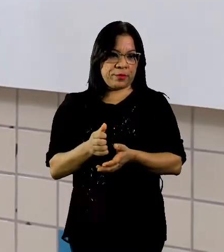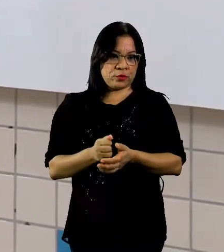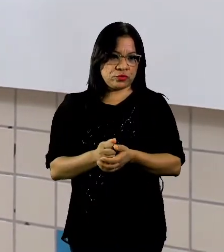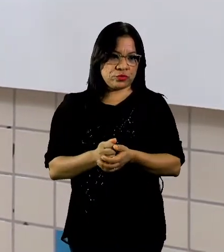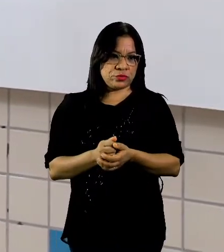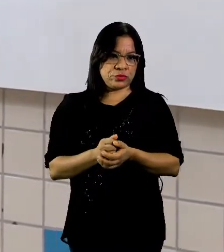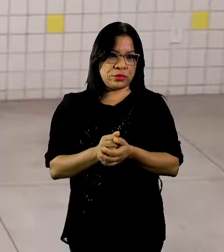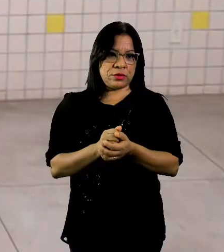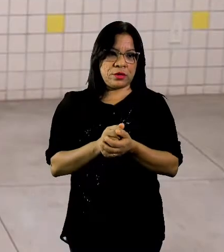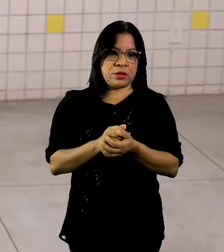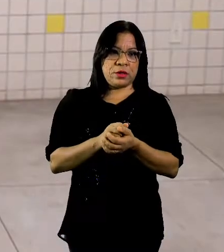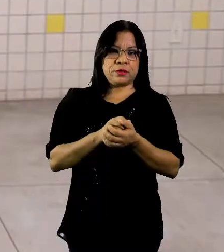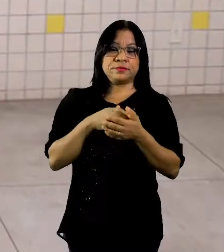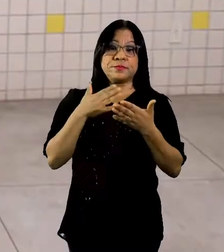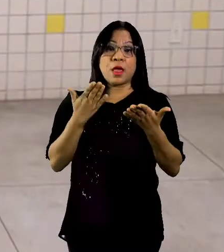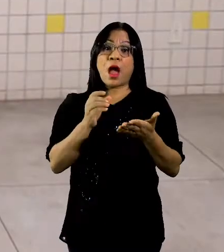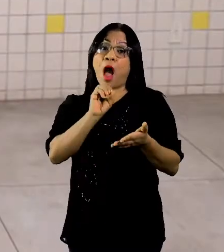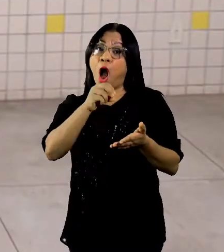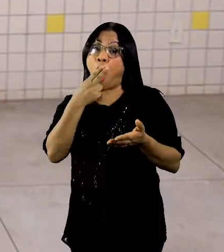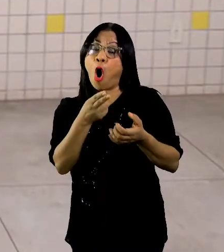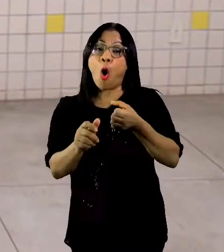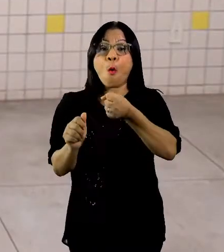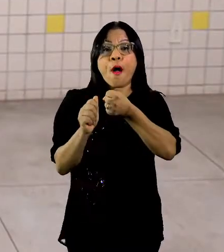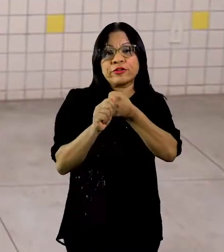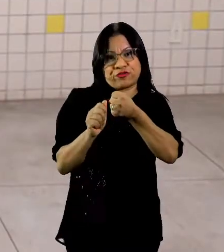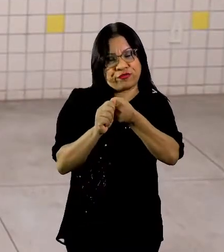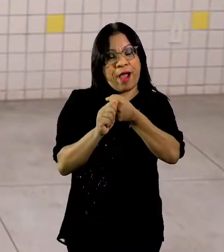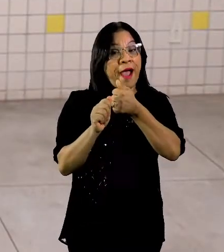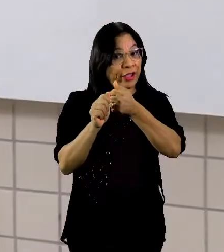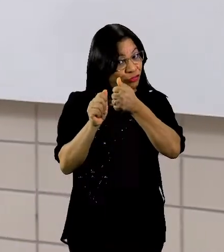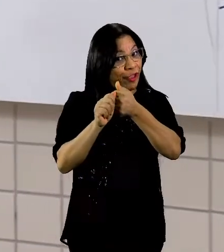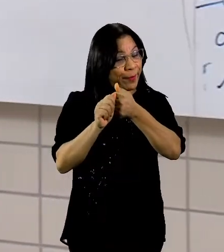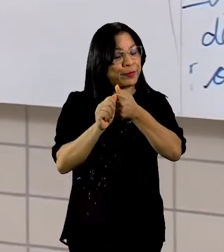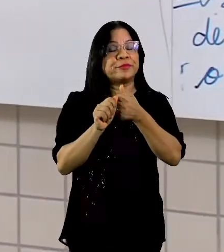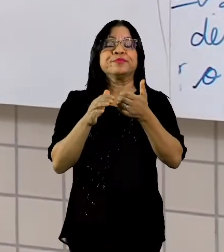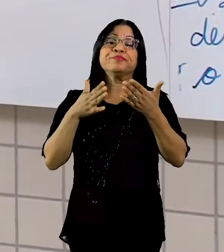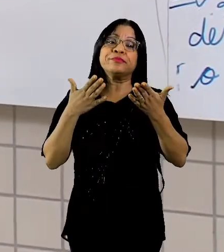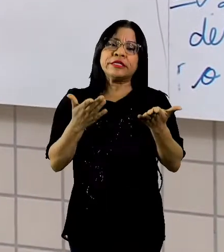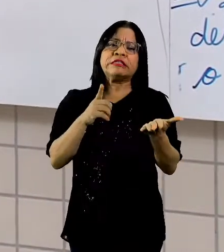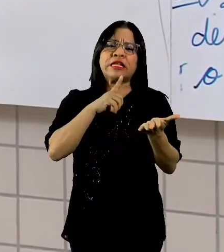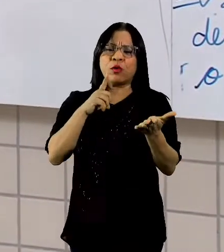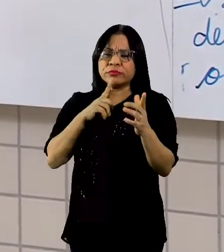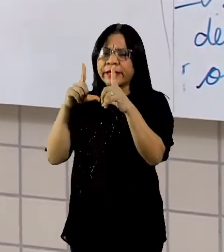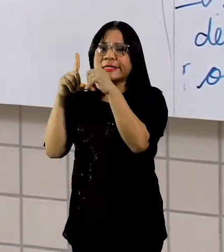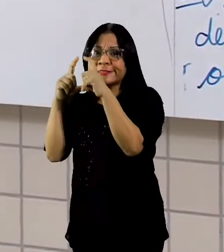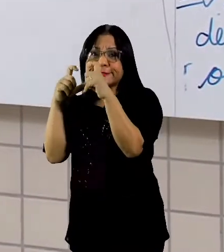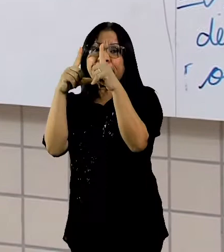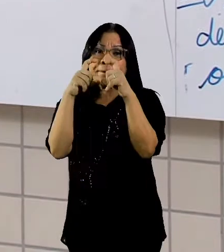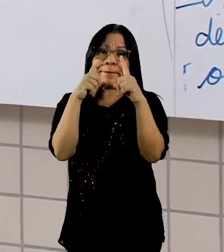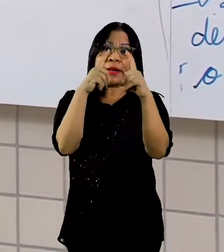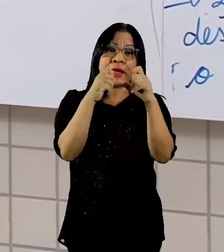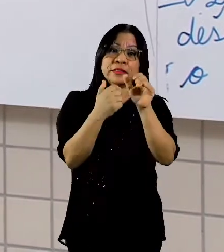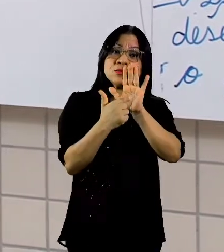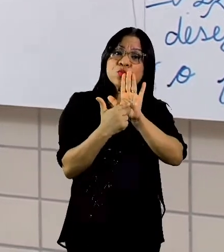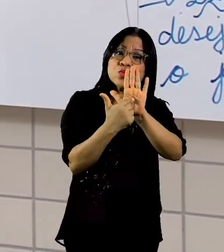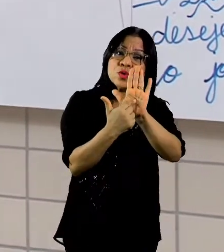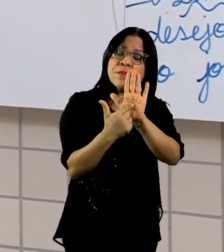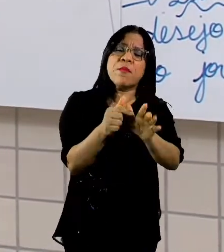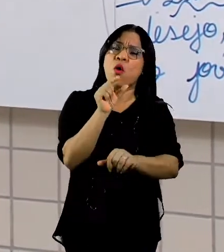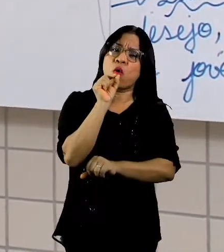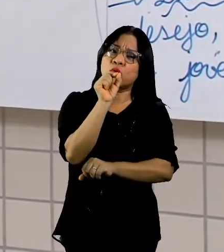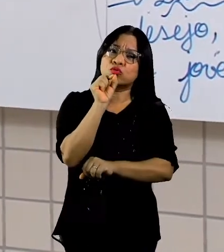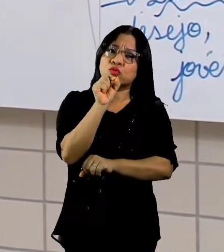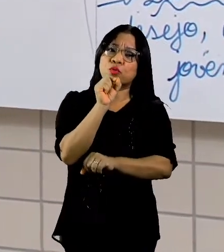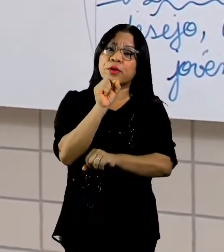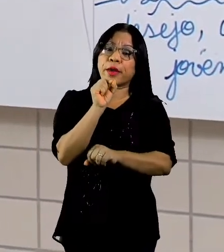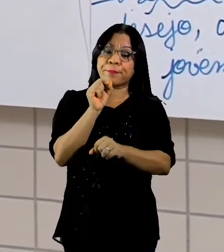palavras ou essas expressões que vão indicar quando a